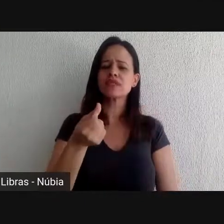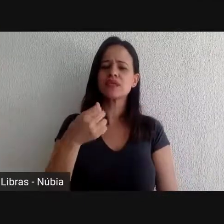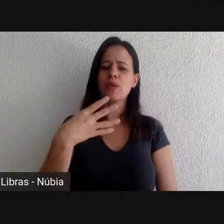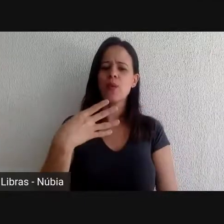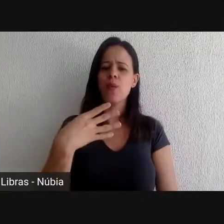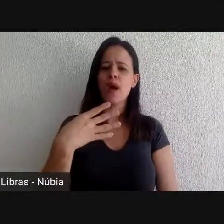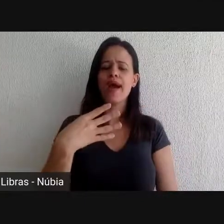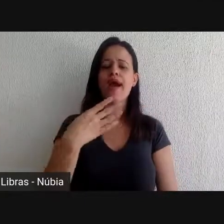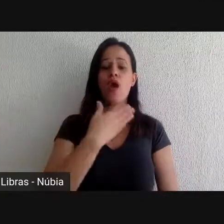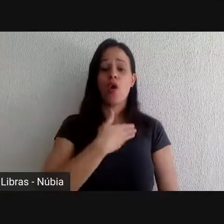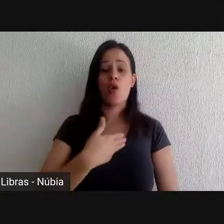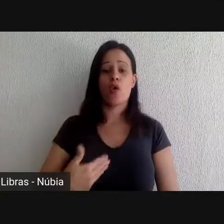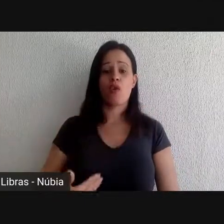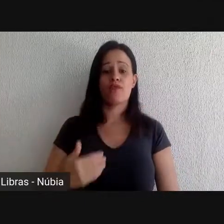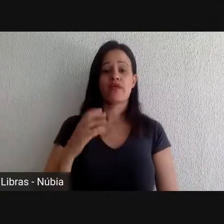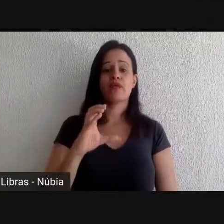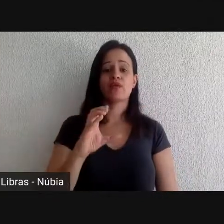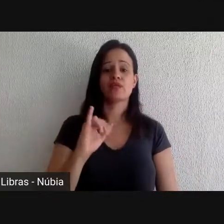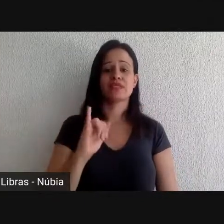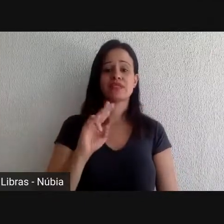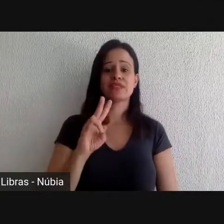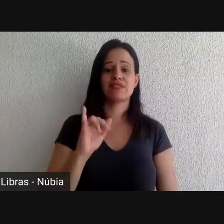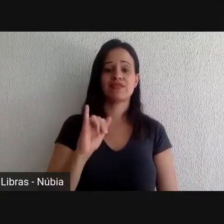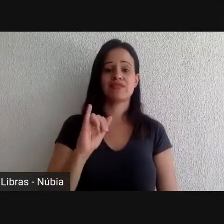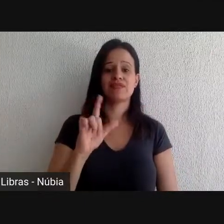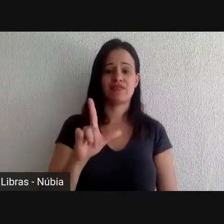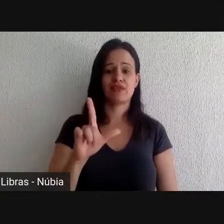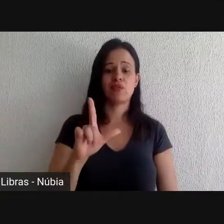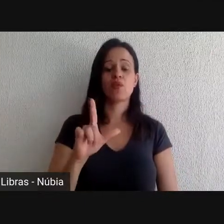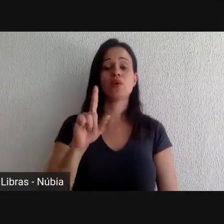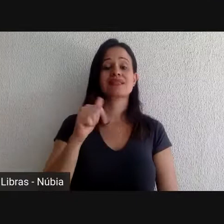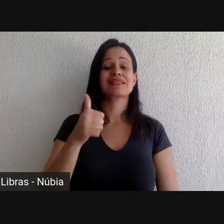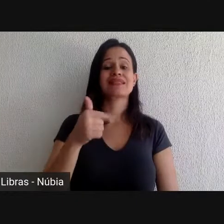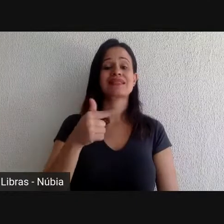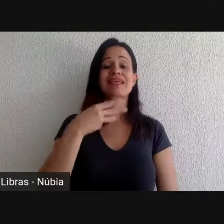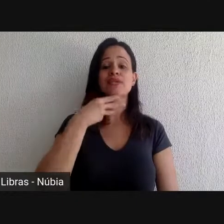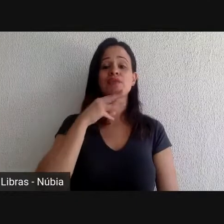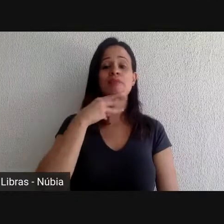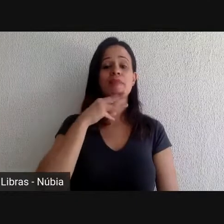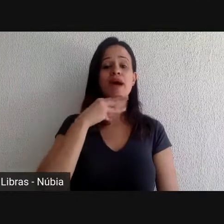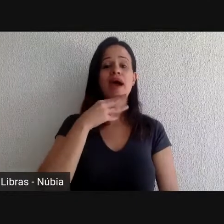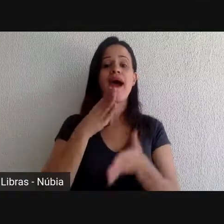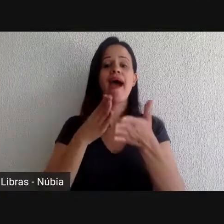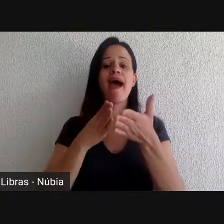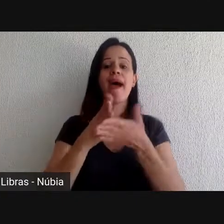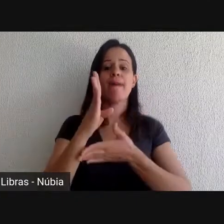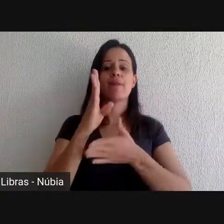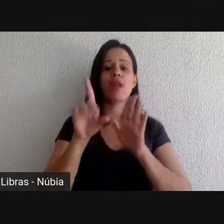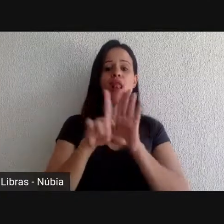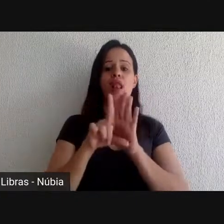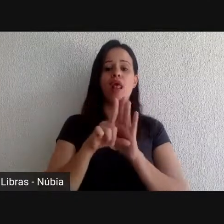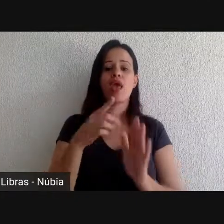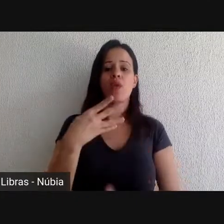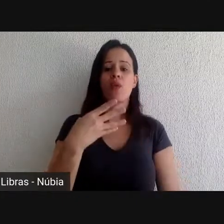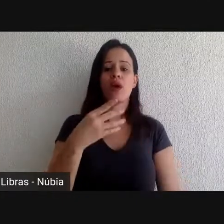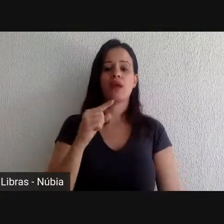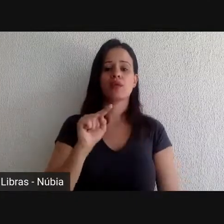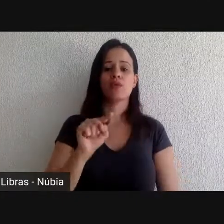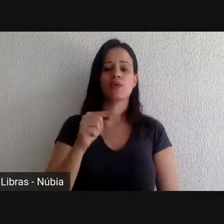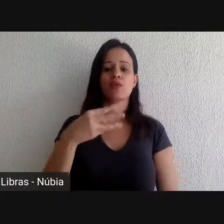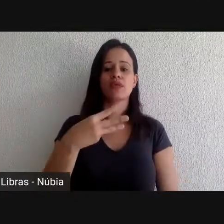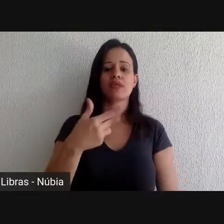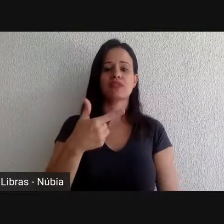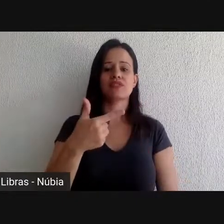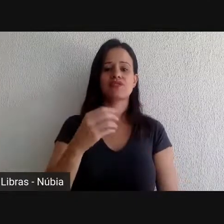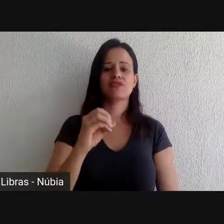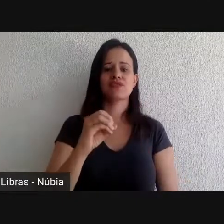sob o governo civil, né, foi em 17 de março, foi aprovada a Lei 4.320, que até hoje é a